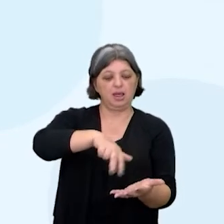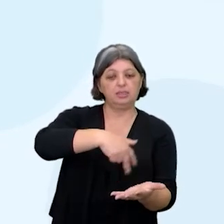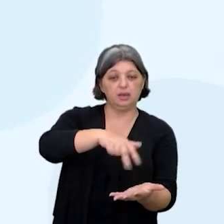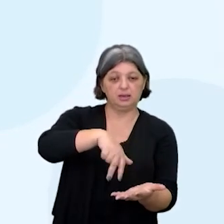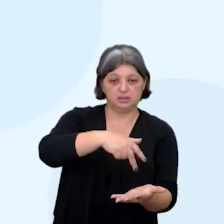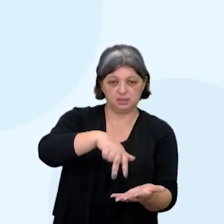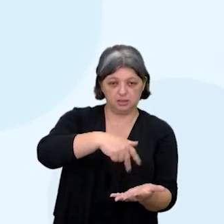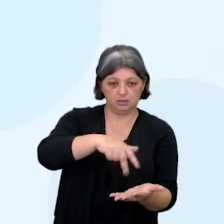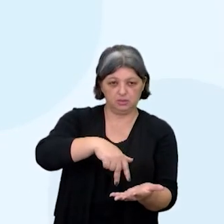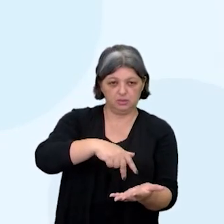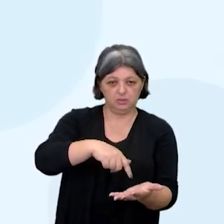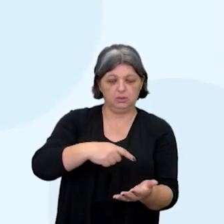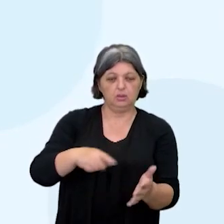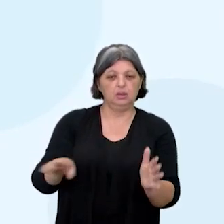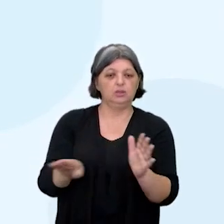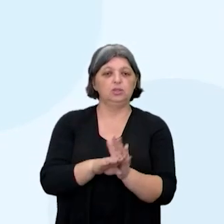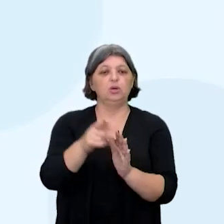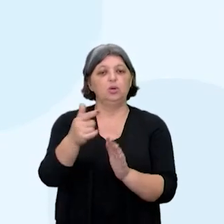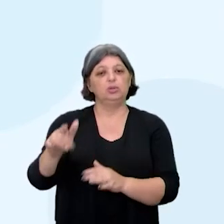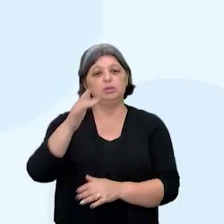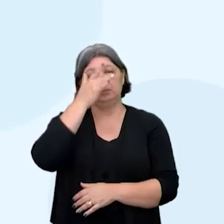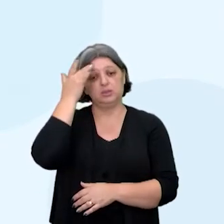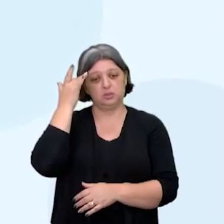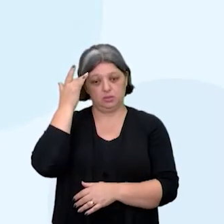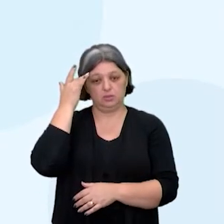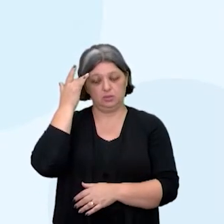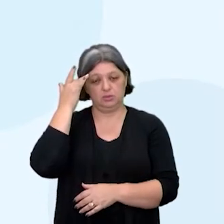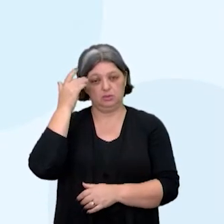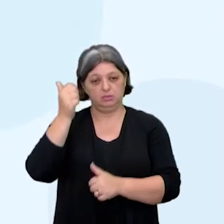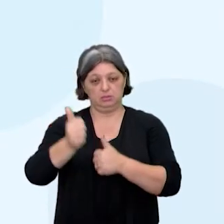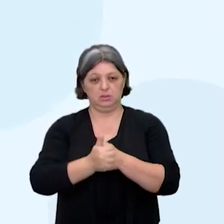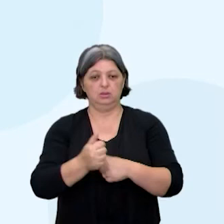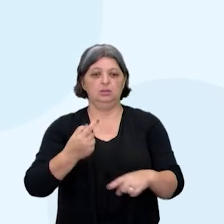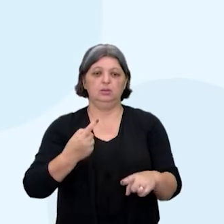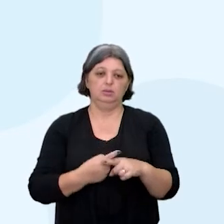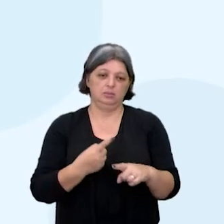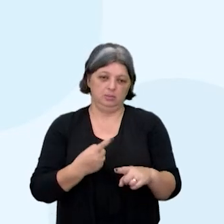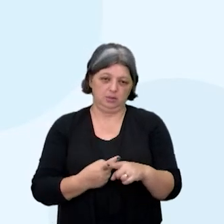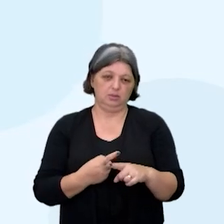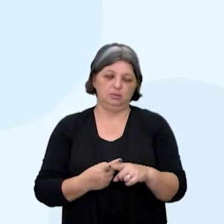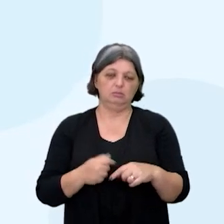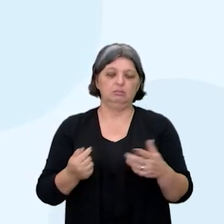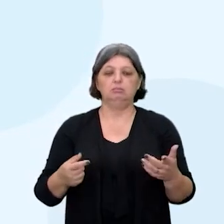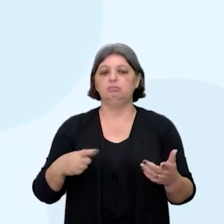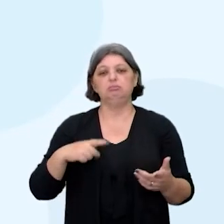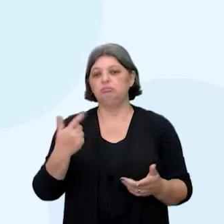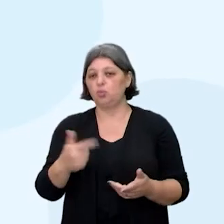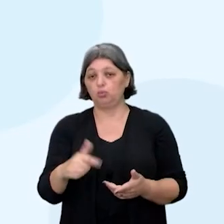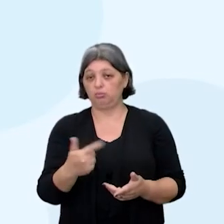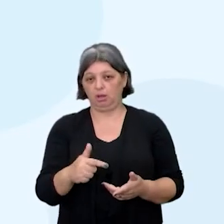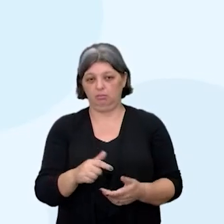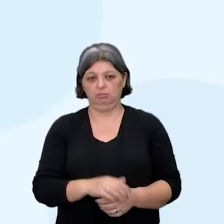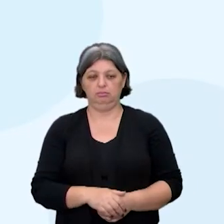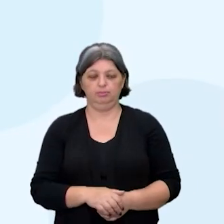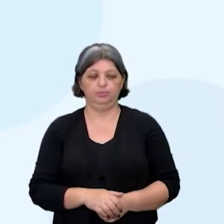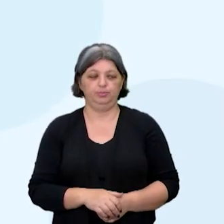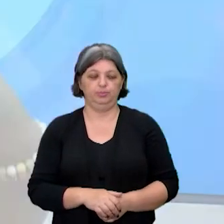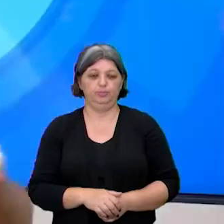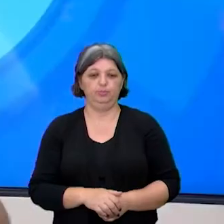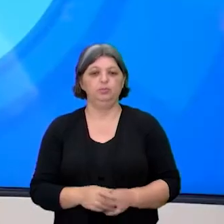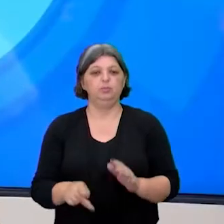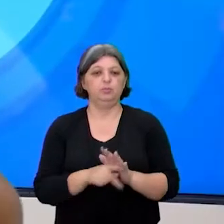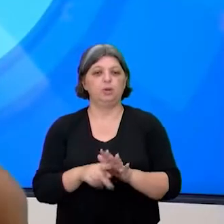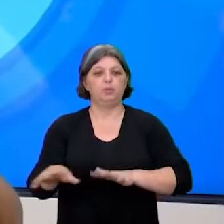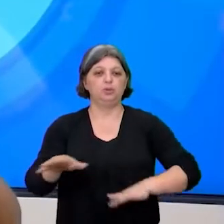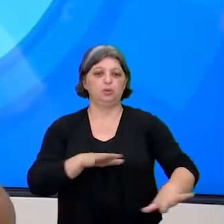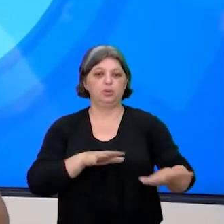estou dançando, e tiver uma pessoa próxima, então ter noção do espaço ali que eu tenho naquele momento. Até a noção do meu corpo,